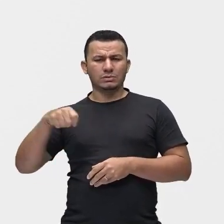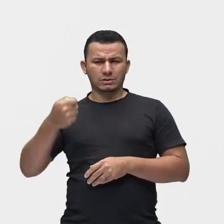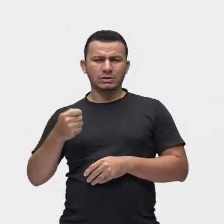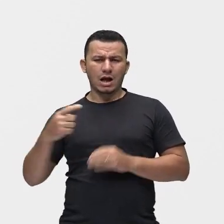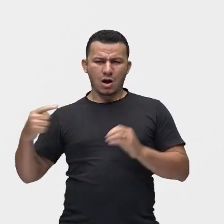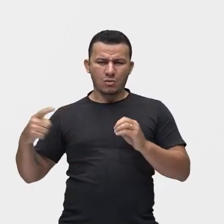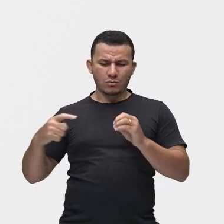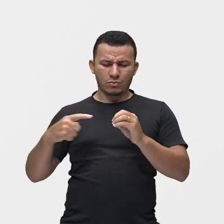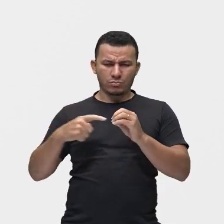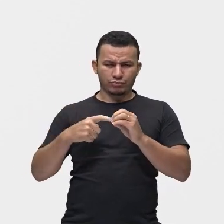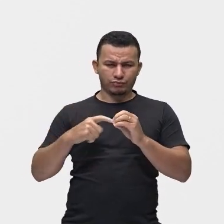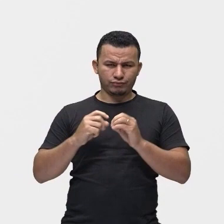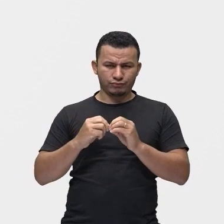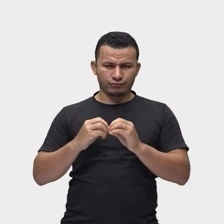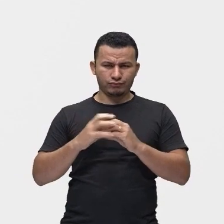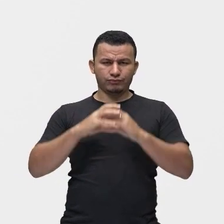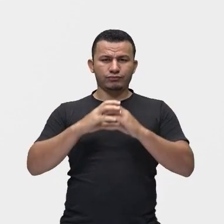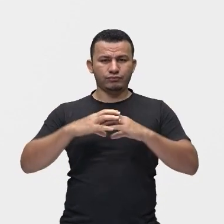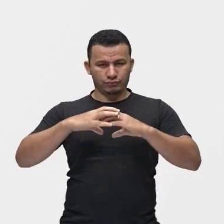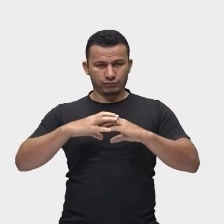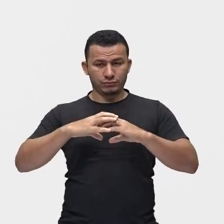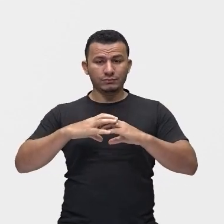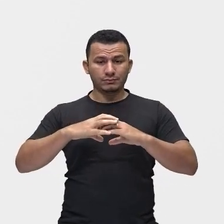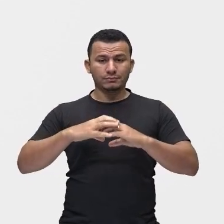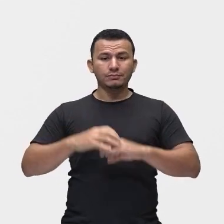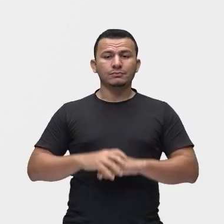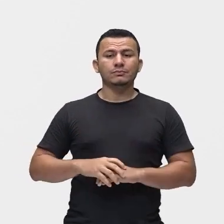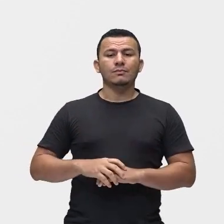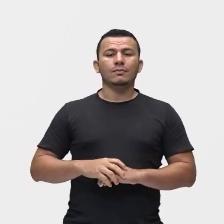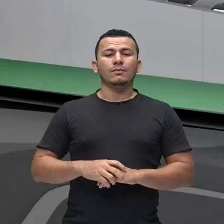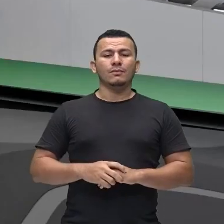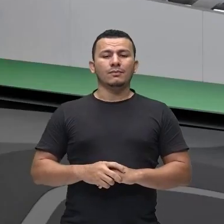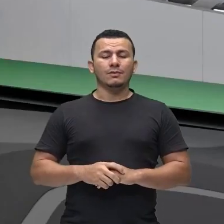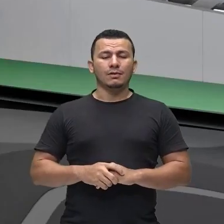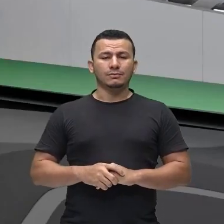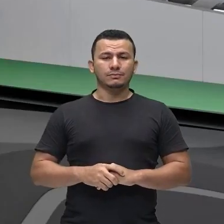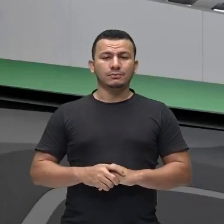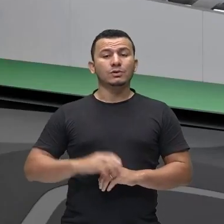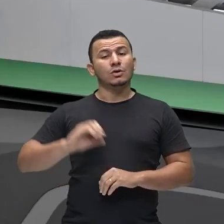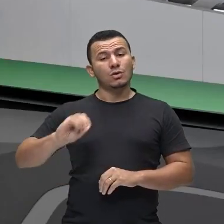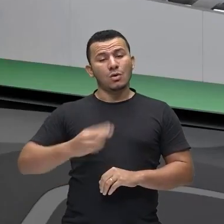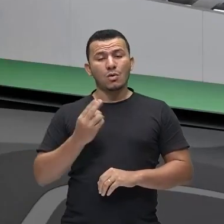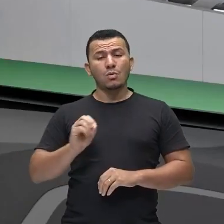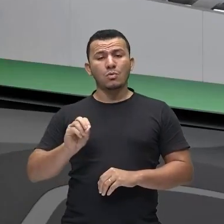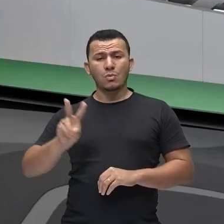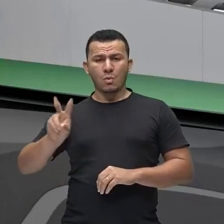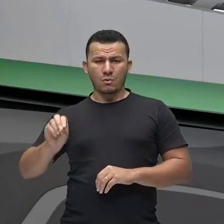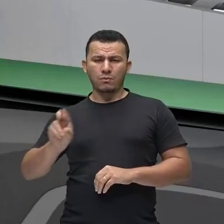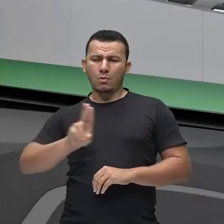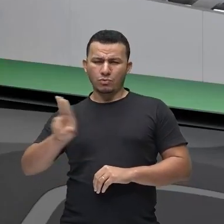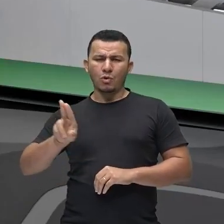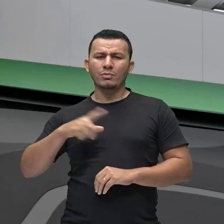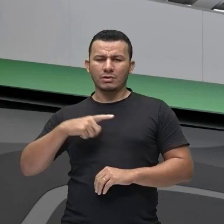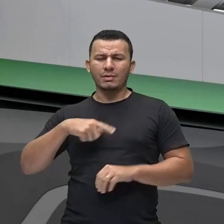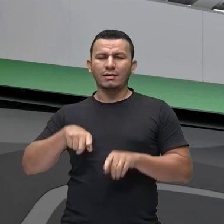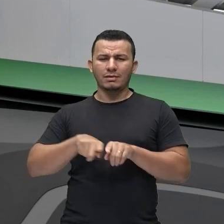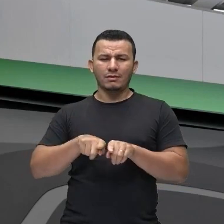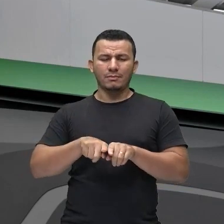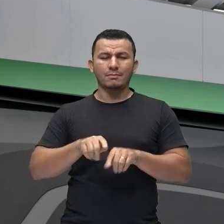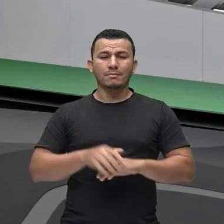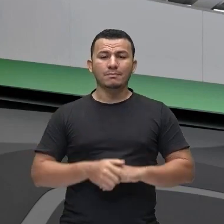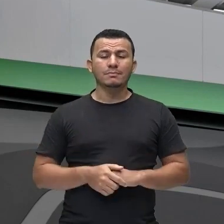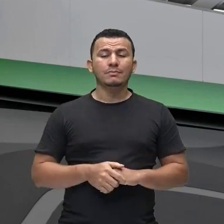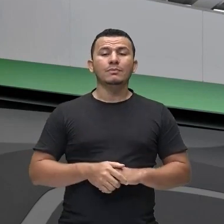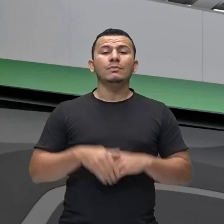na literatura essa denominação para o zigoto, ovo, até que todos os órgãos desse